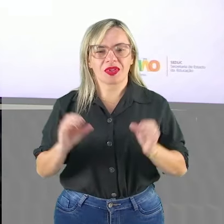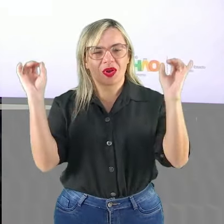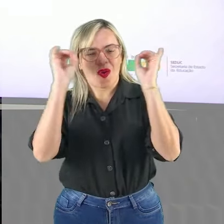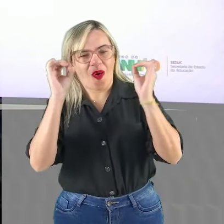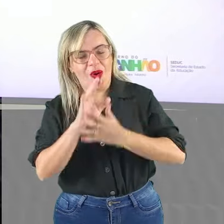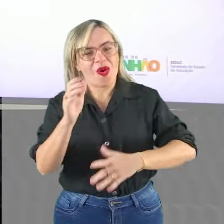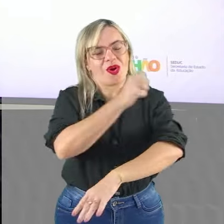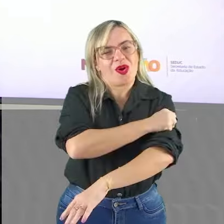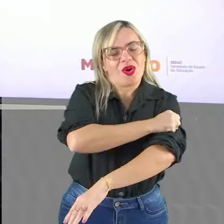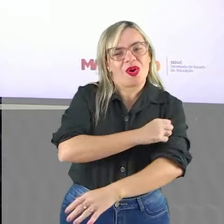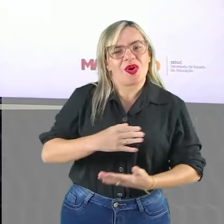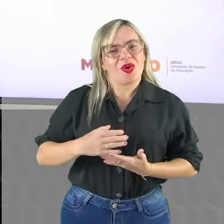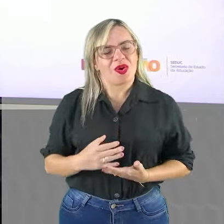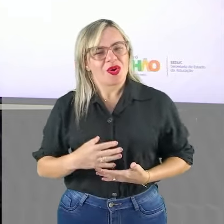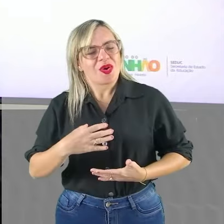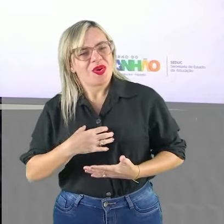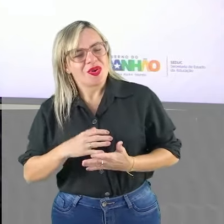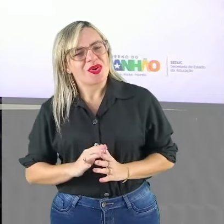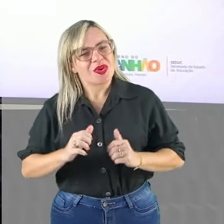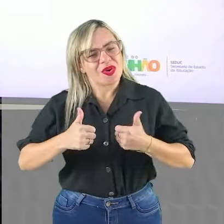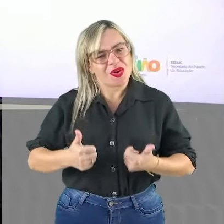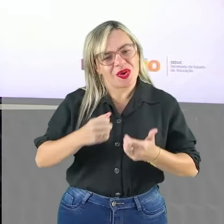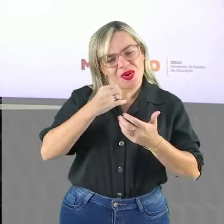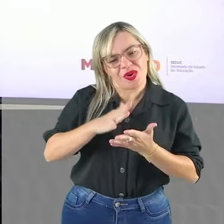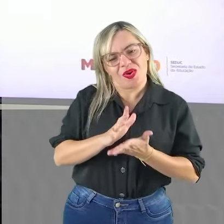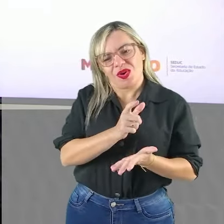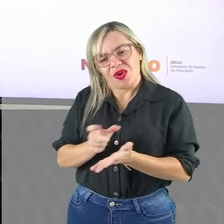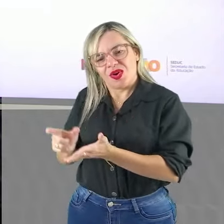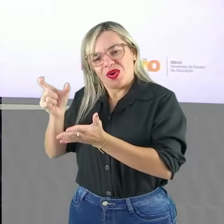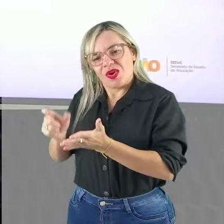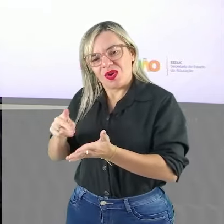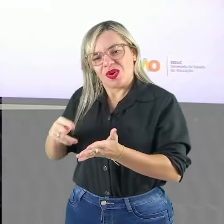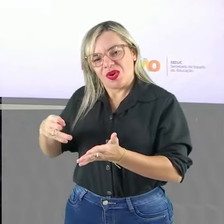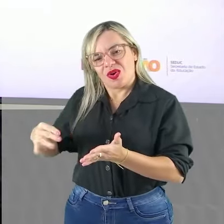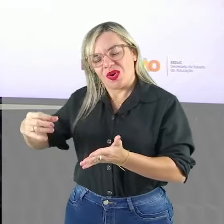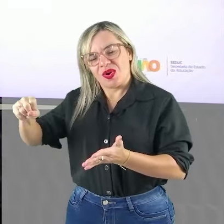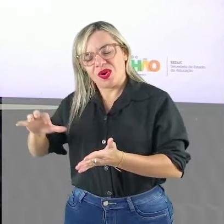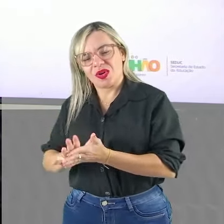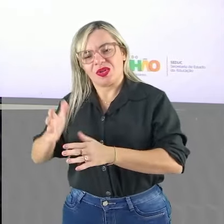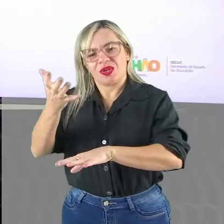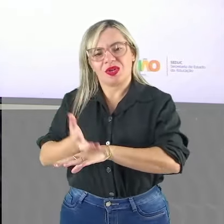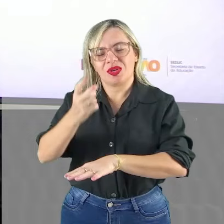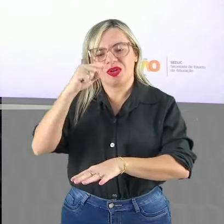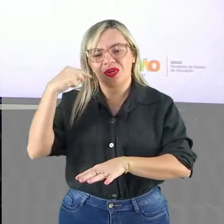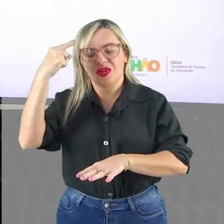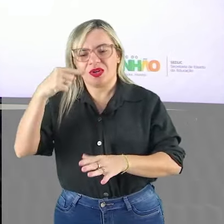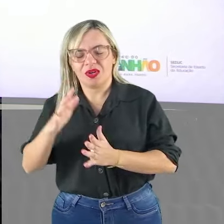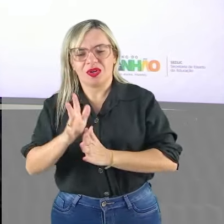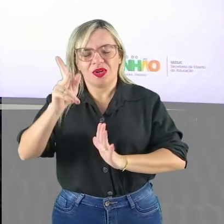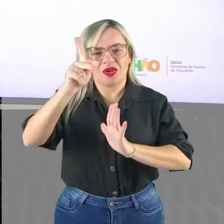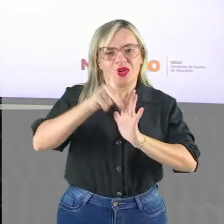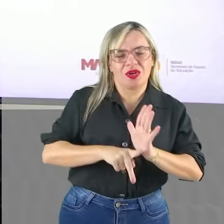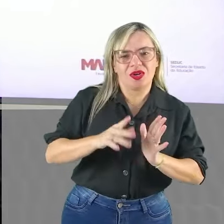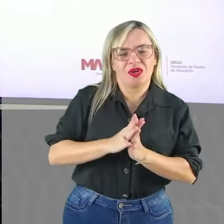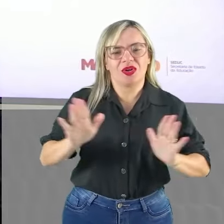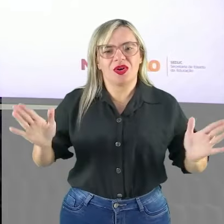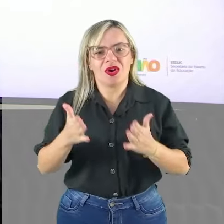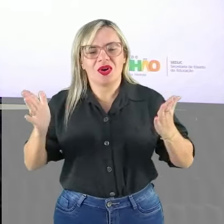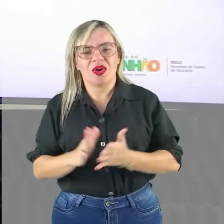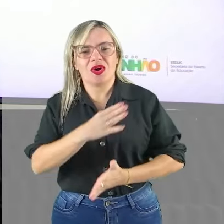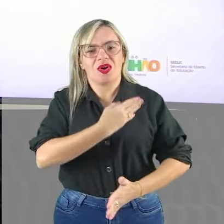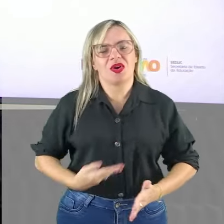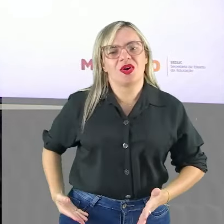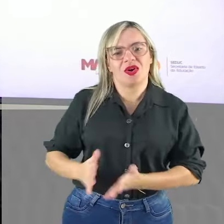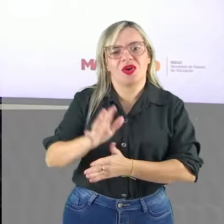H gente como estáo n soua profess espanhol pessoal estamos aqui mais uma vez no projeto né desenvolvido pelo Governo do Estado do